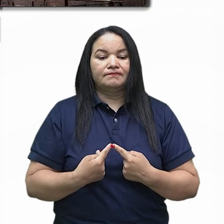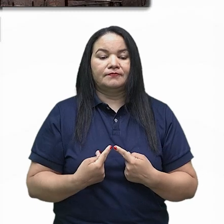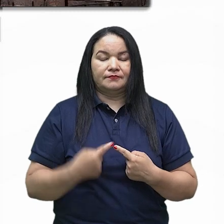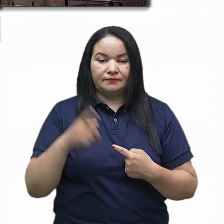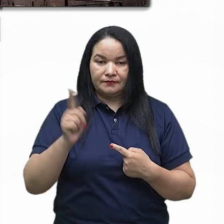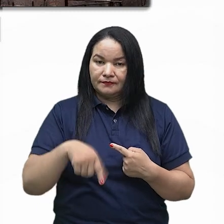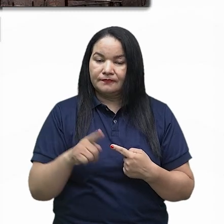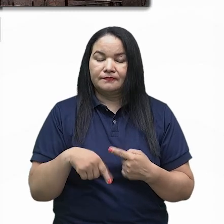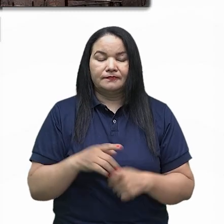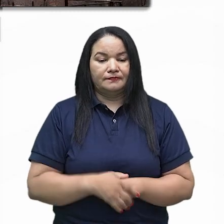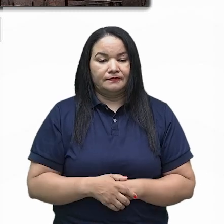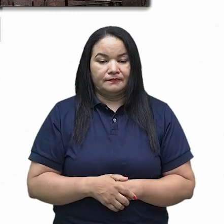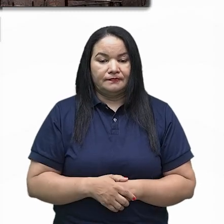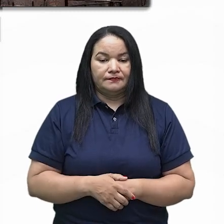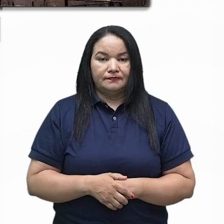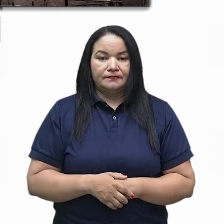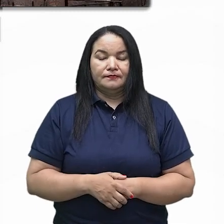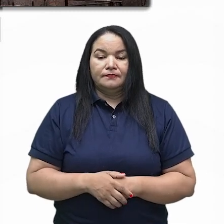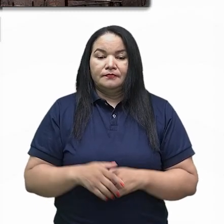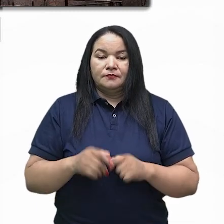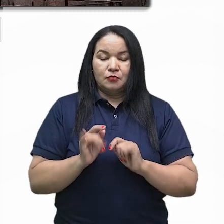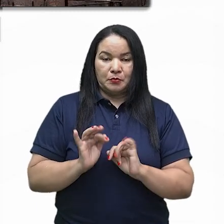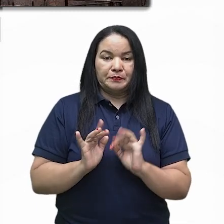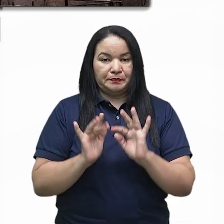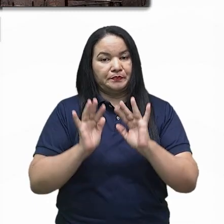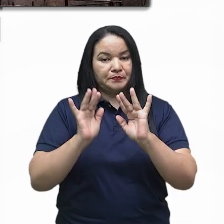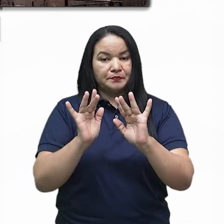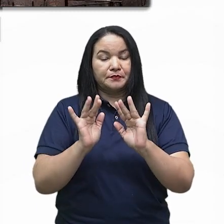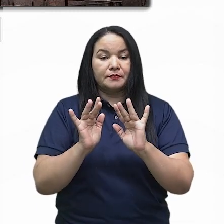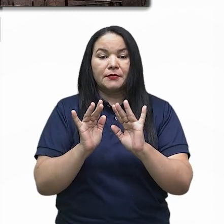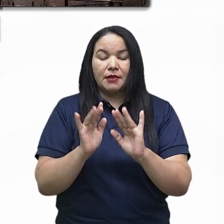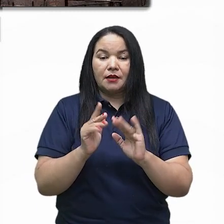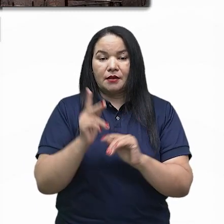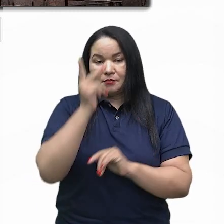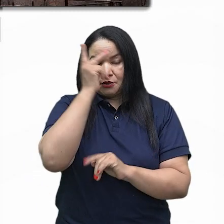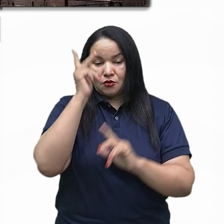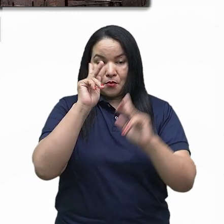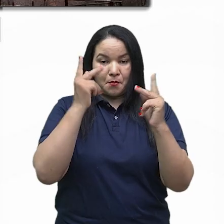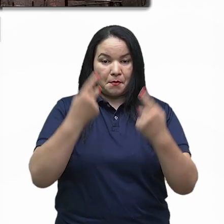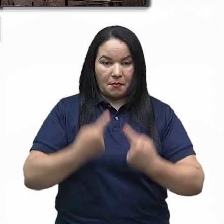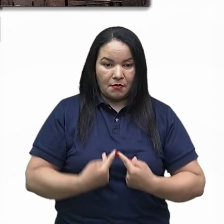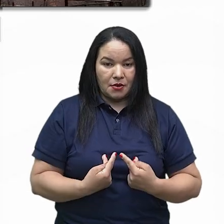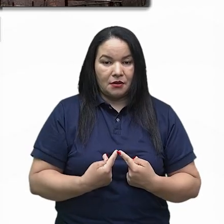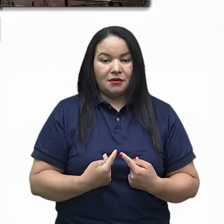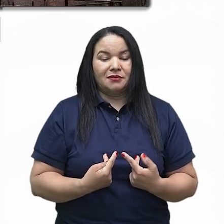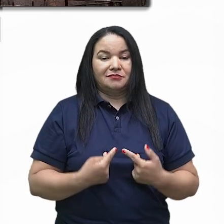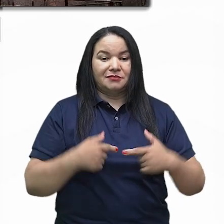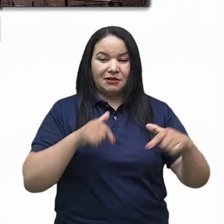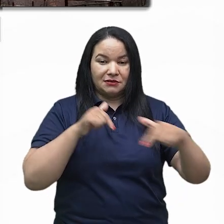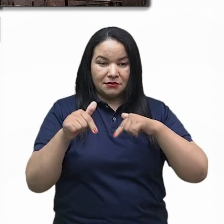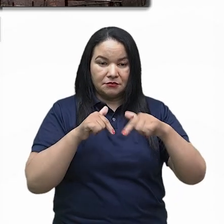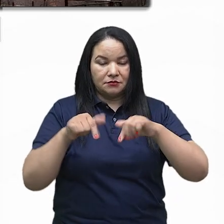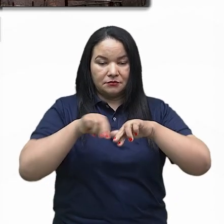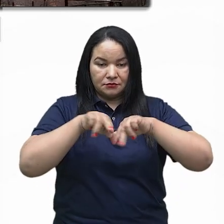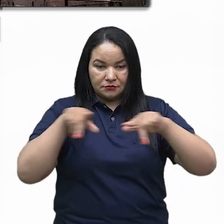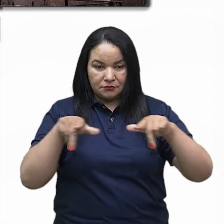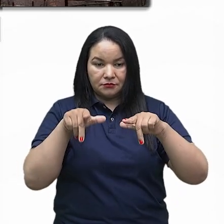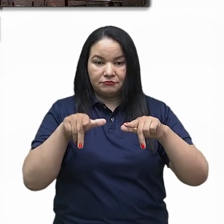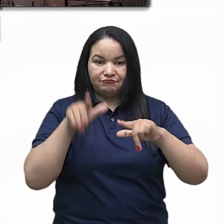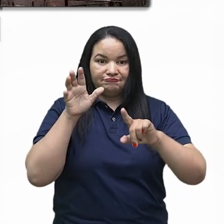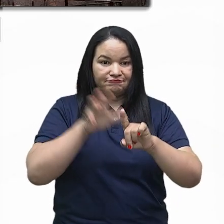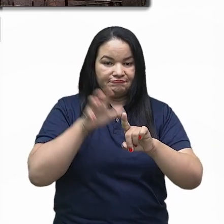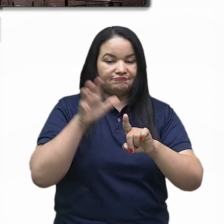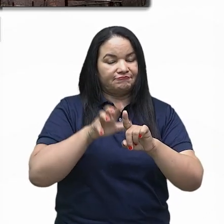com a ação humana, com que, né, o que os homens aí têm feito, nós, né, de uma forma geral,